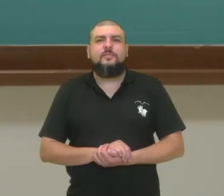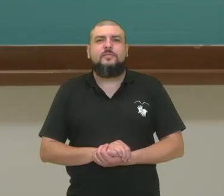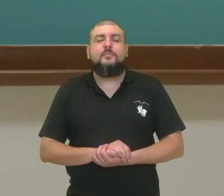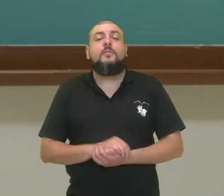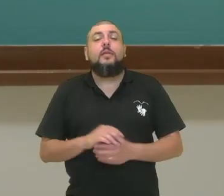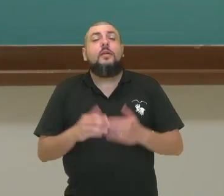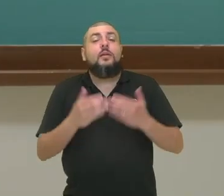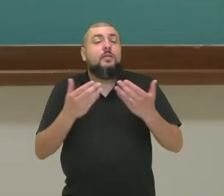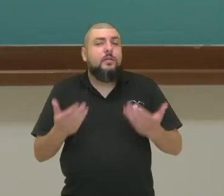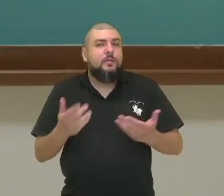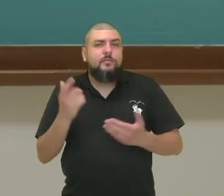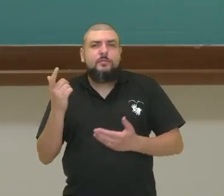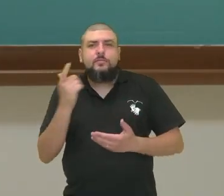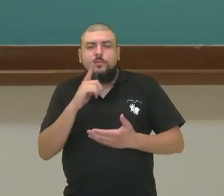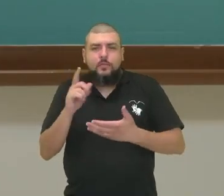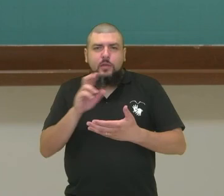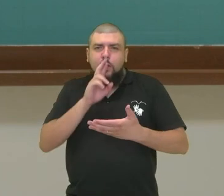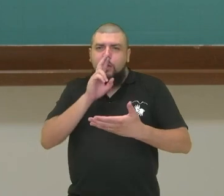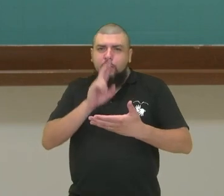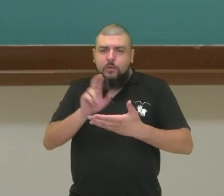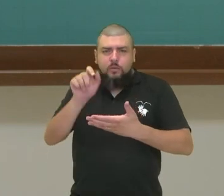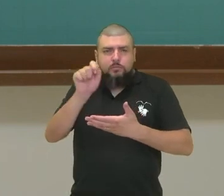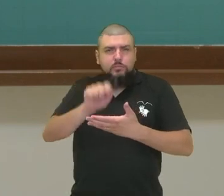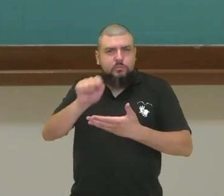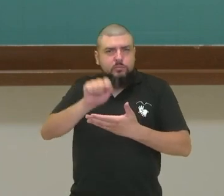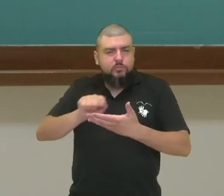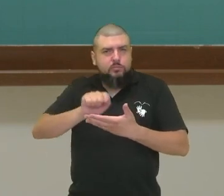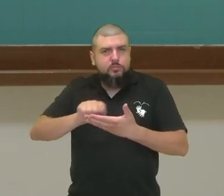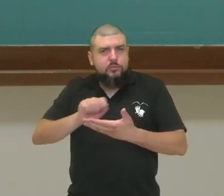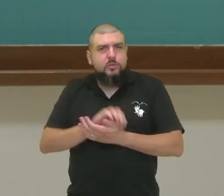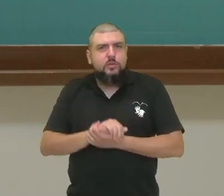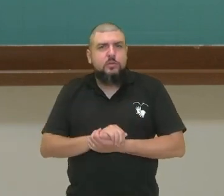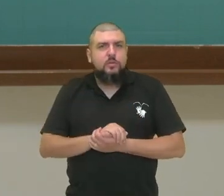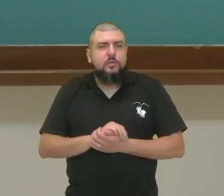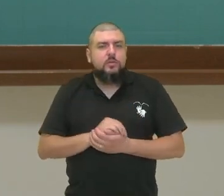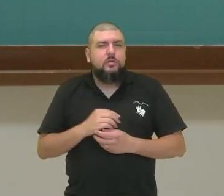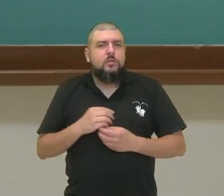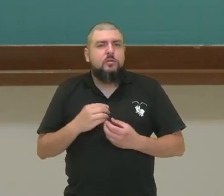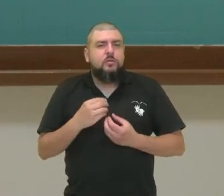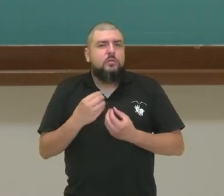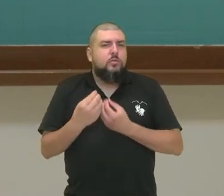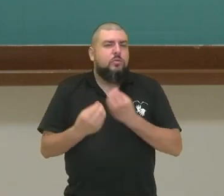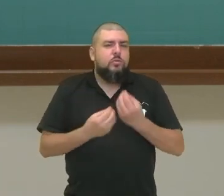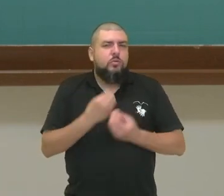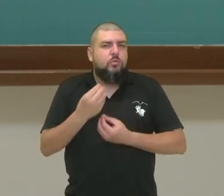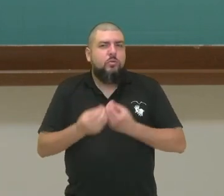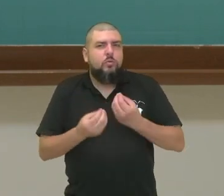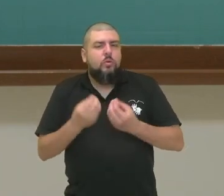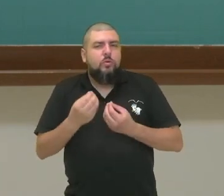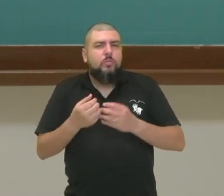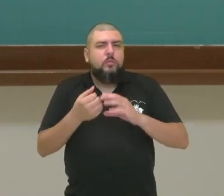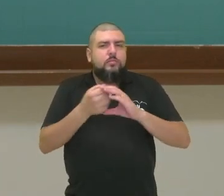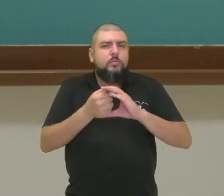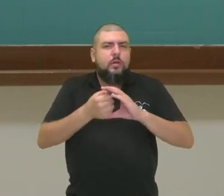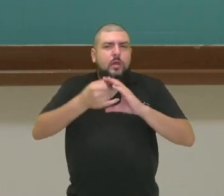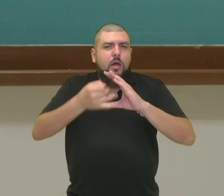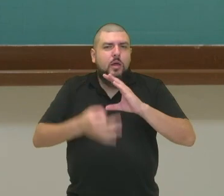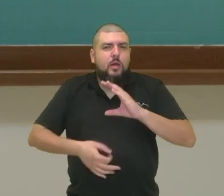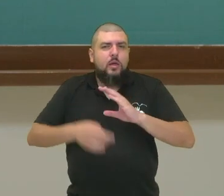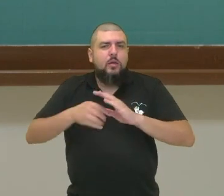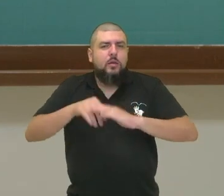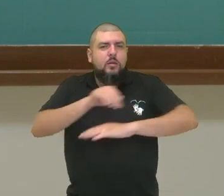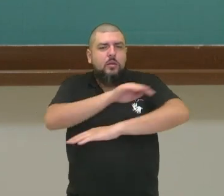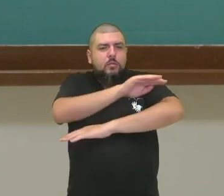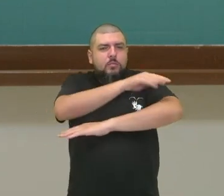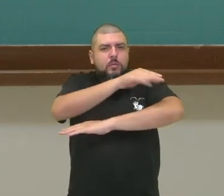E aí, meus queridos, conseguiram responder aí, então, né, como é que se encontra ou como que são as características do continente